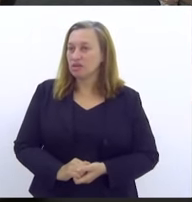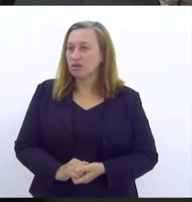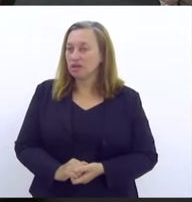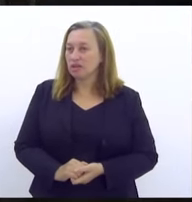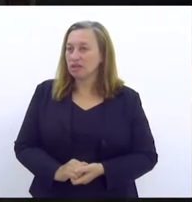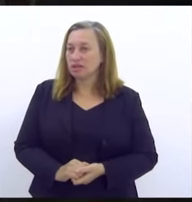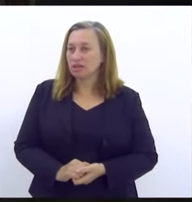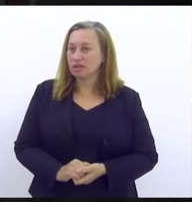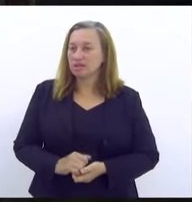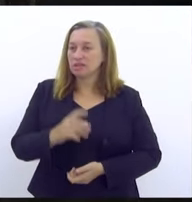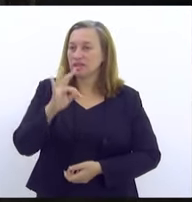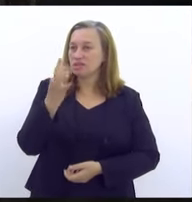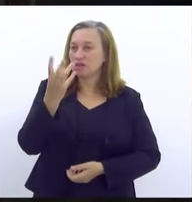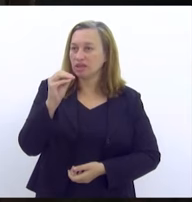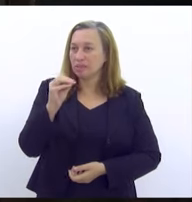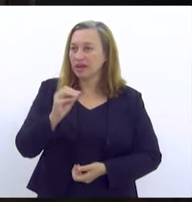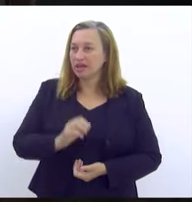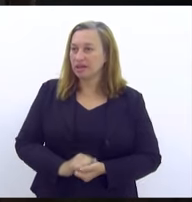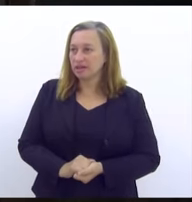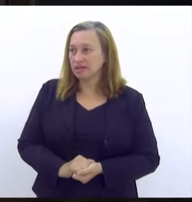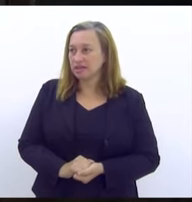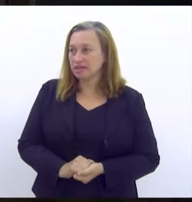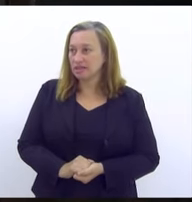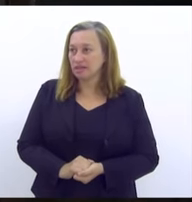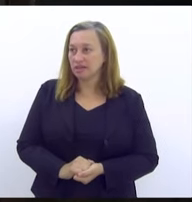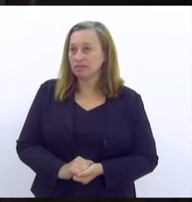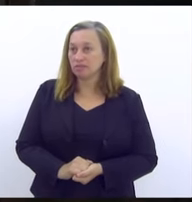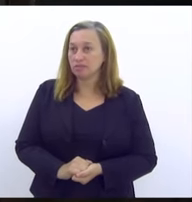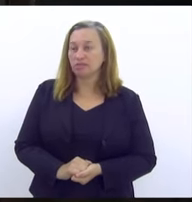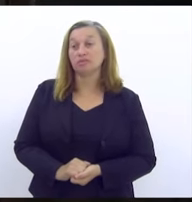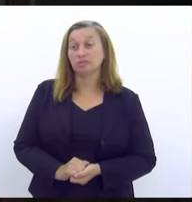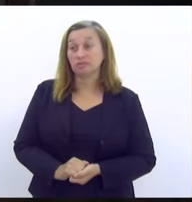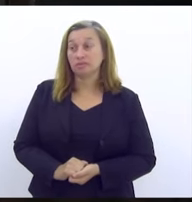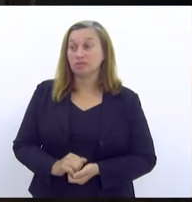Deputado Tiago Galhaço. Deputado Chico Machado.